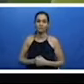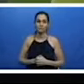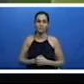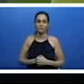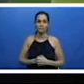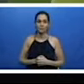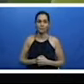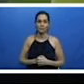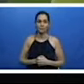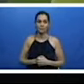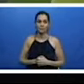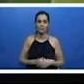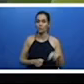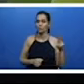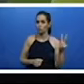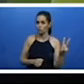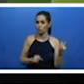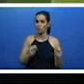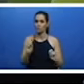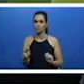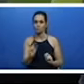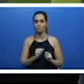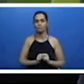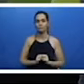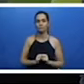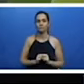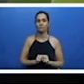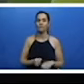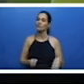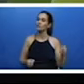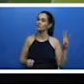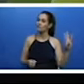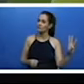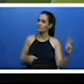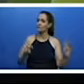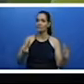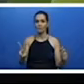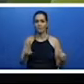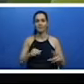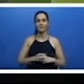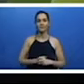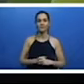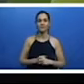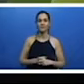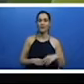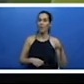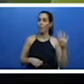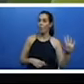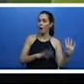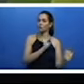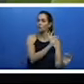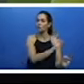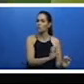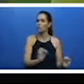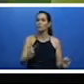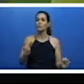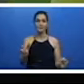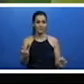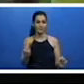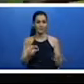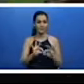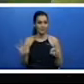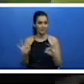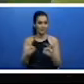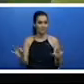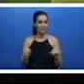nenhum. Saindo de 2, 1. 3 pontos, saem 2. Com 4 pontos, saem 3. Com